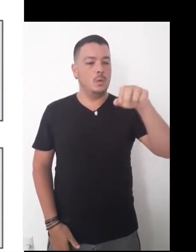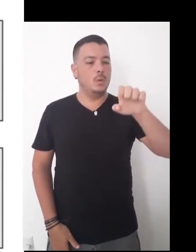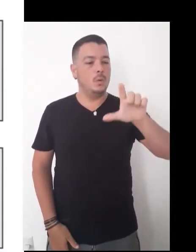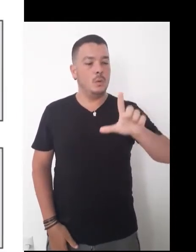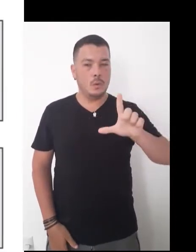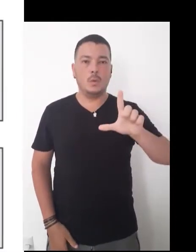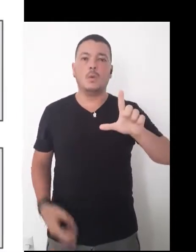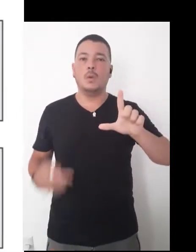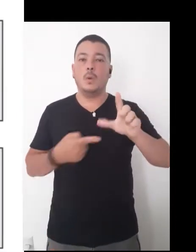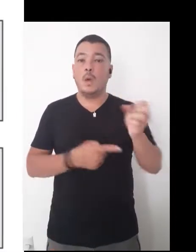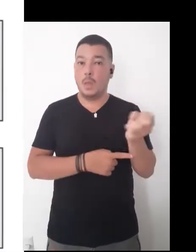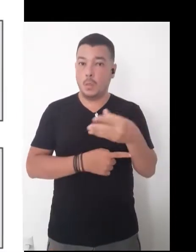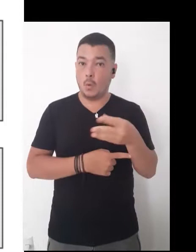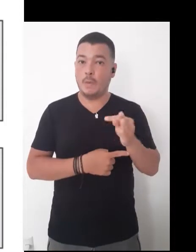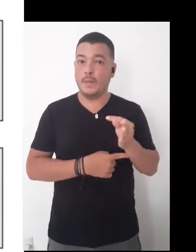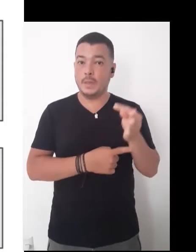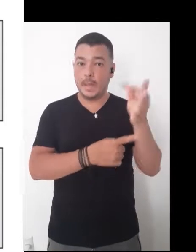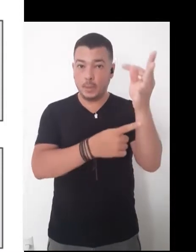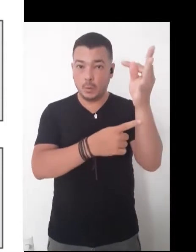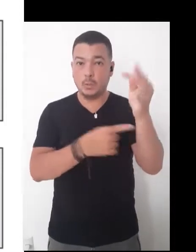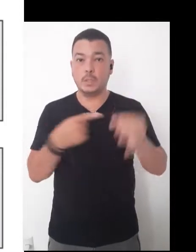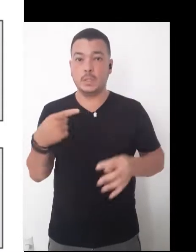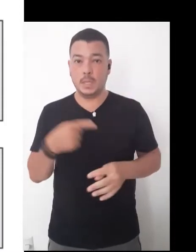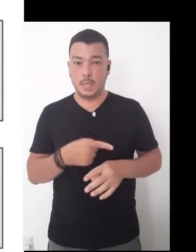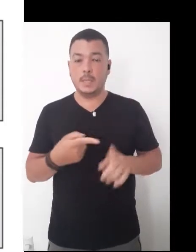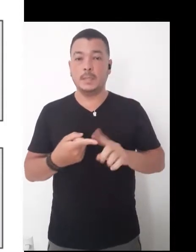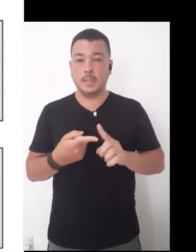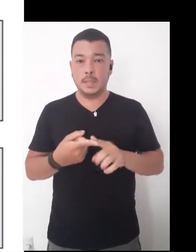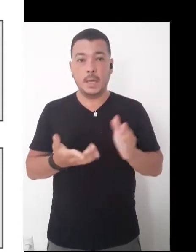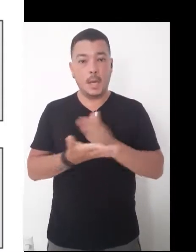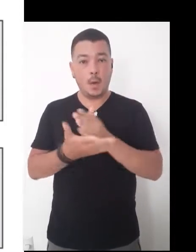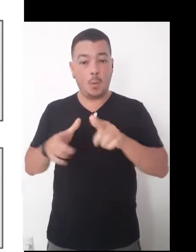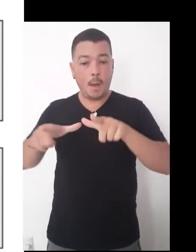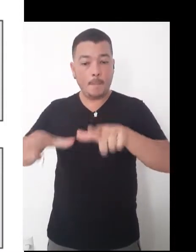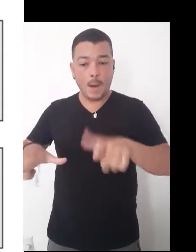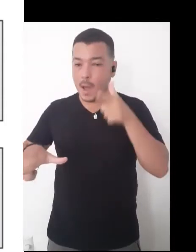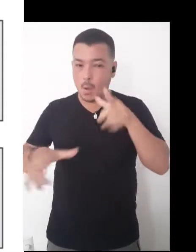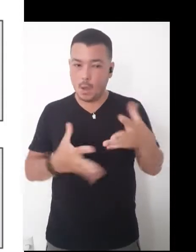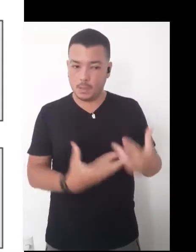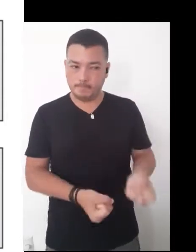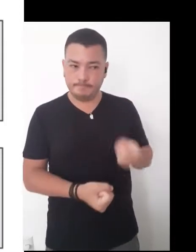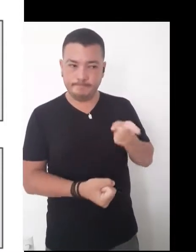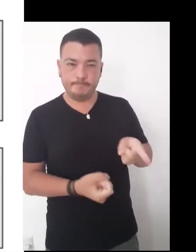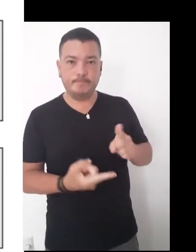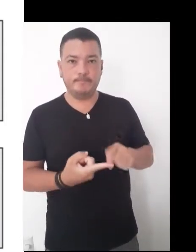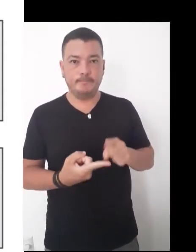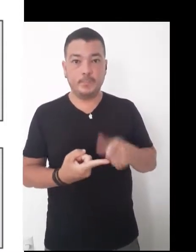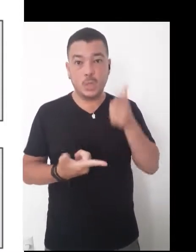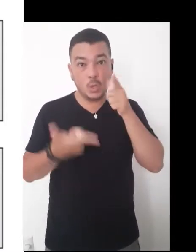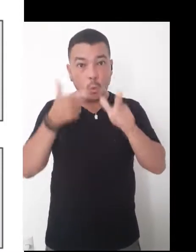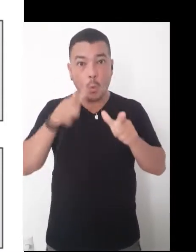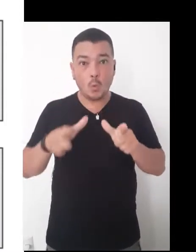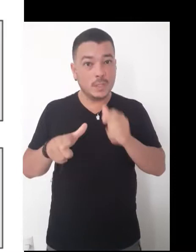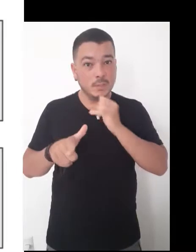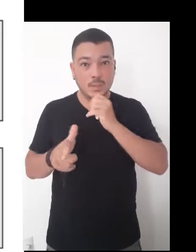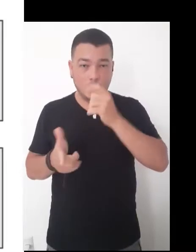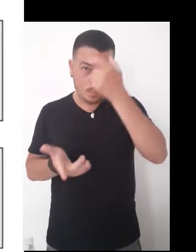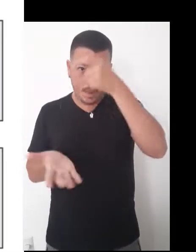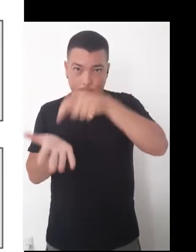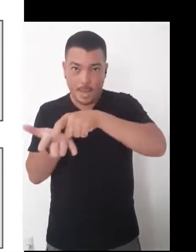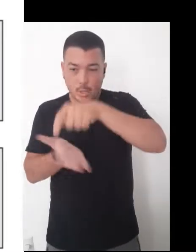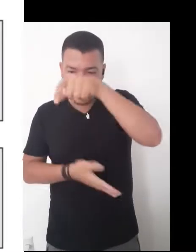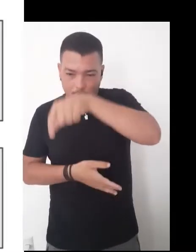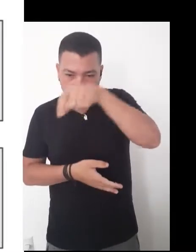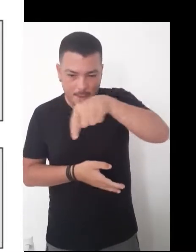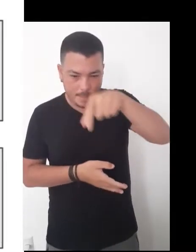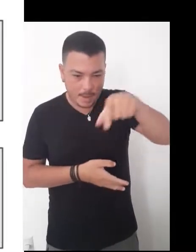passaram a aceitar, Dual Channel, Quad Channel, etc., onde eu acesso ao mesmo tempo mais de um pente de memória. Então vamos olhar essa primeira